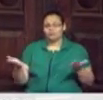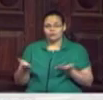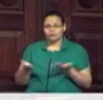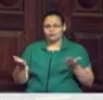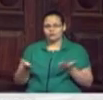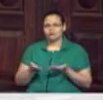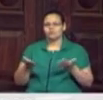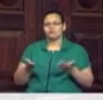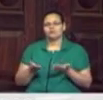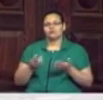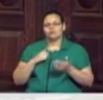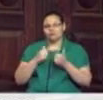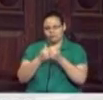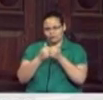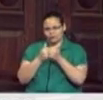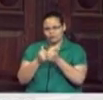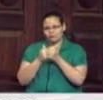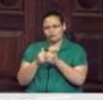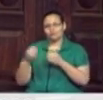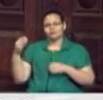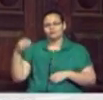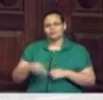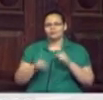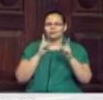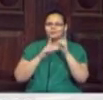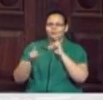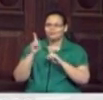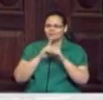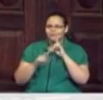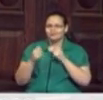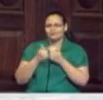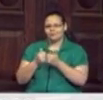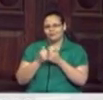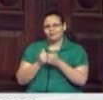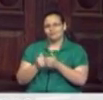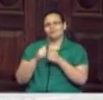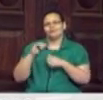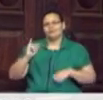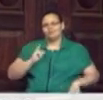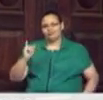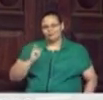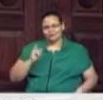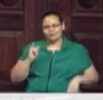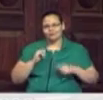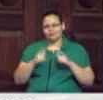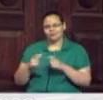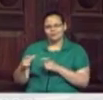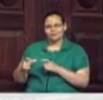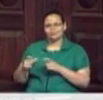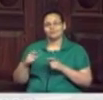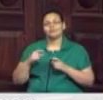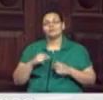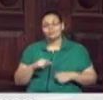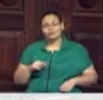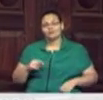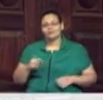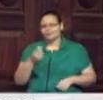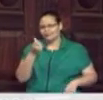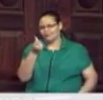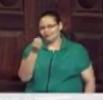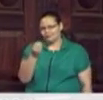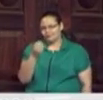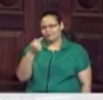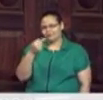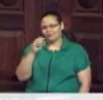Hoje, tem ônibus que vêm de Maricá, tem ônibus que vêm de Itaguaí, que circulam